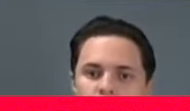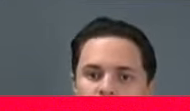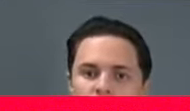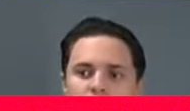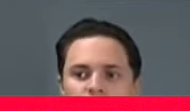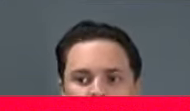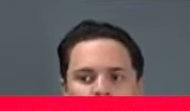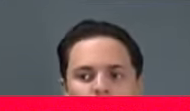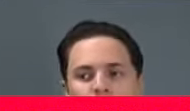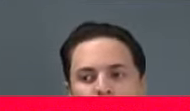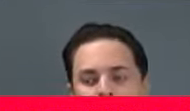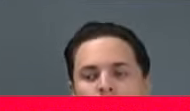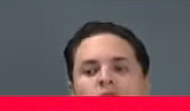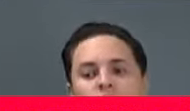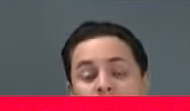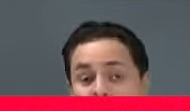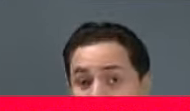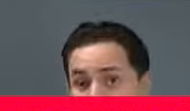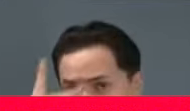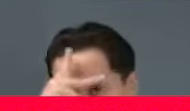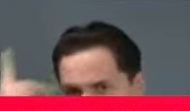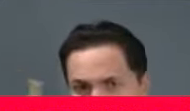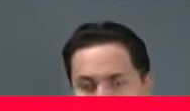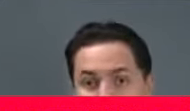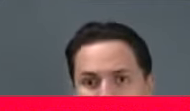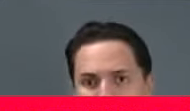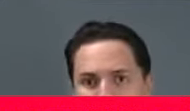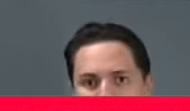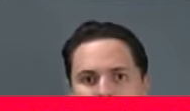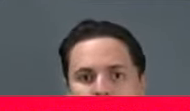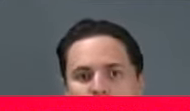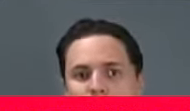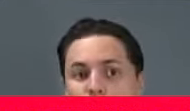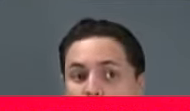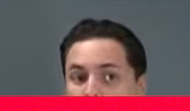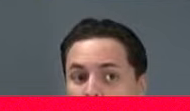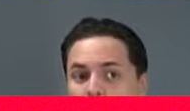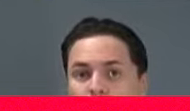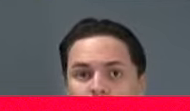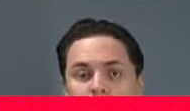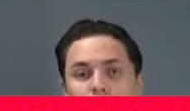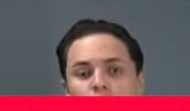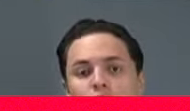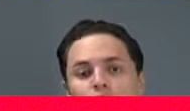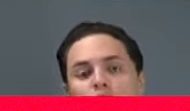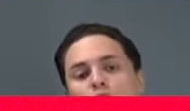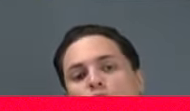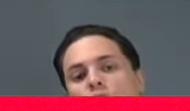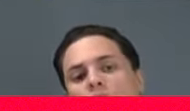atentado de um ex-militante do pessoal da Extrema esquerda por